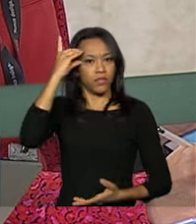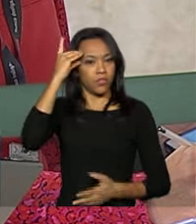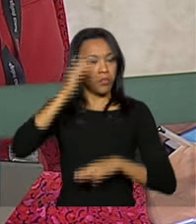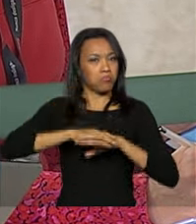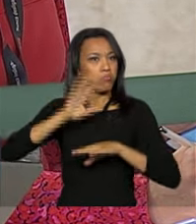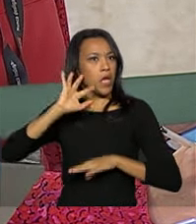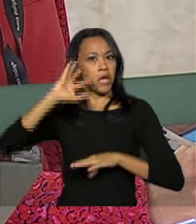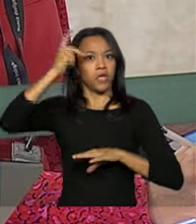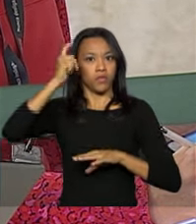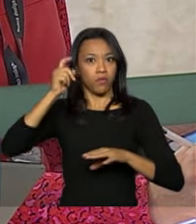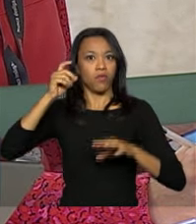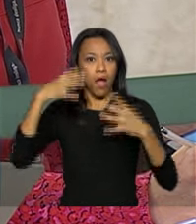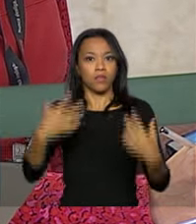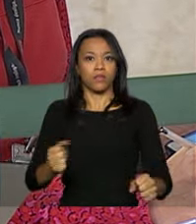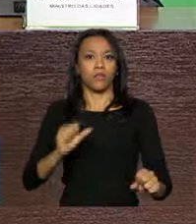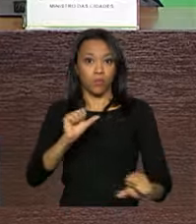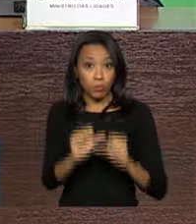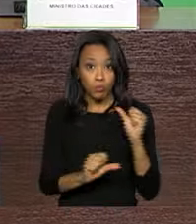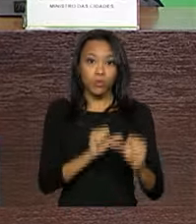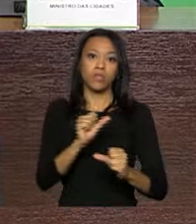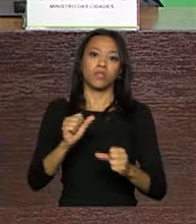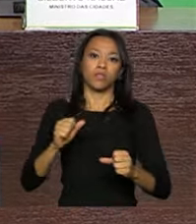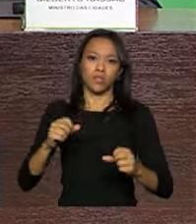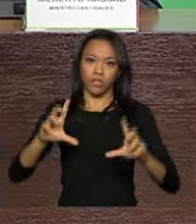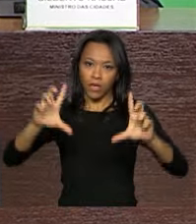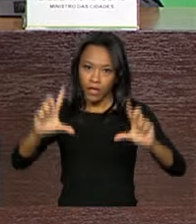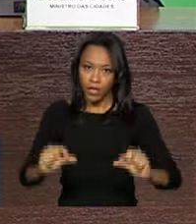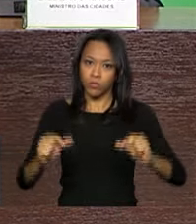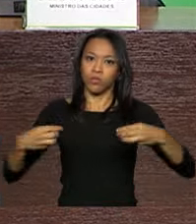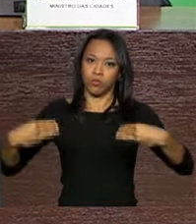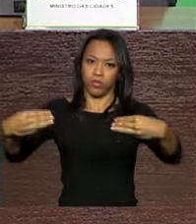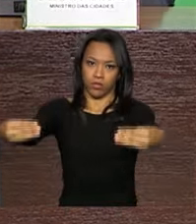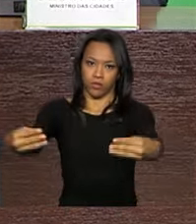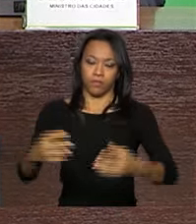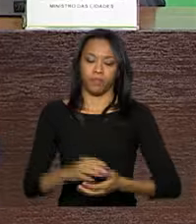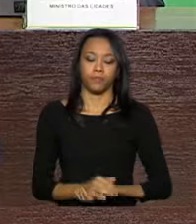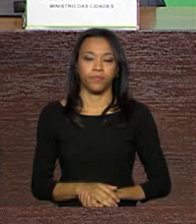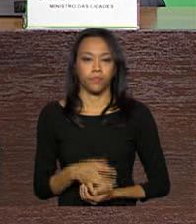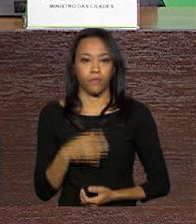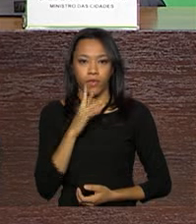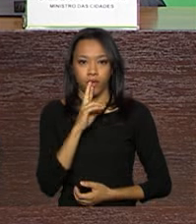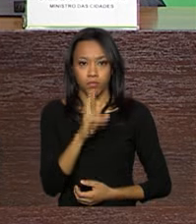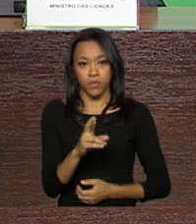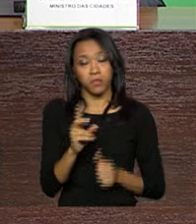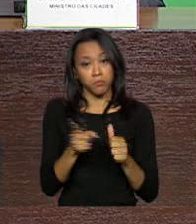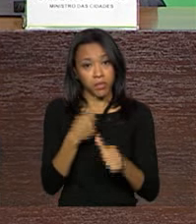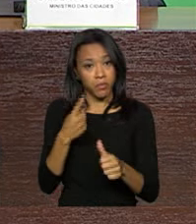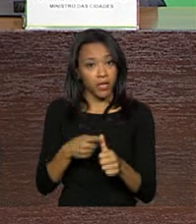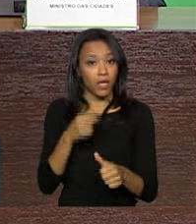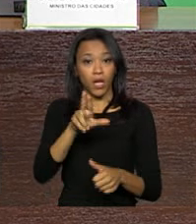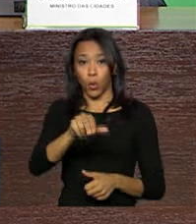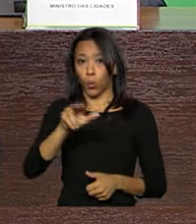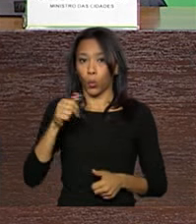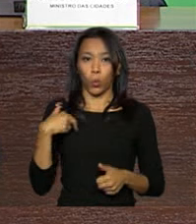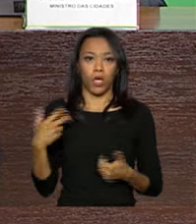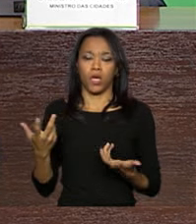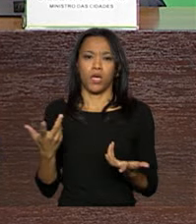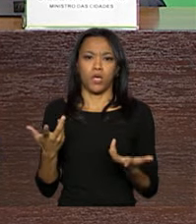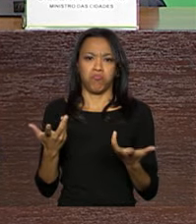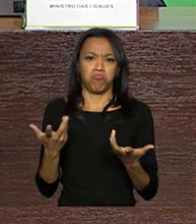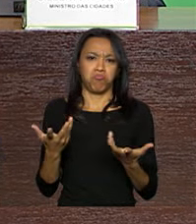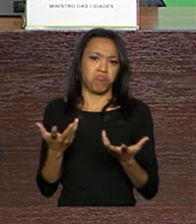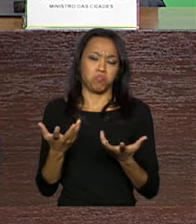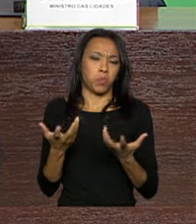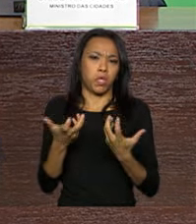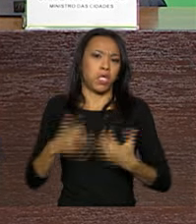decisão obrigada bom Primeiro ela nunca resistiu a essa discussão ela é Presidenta